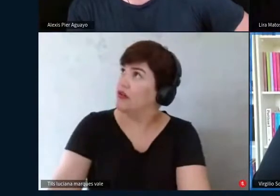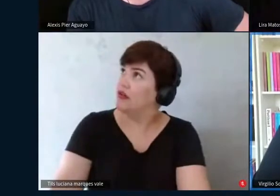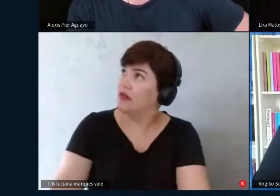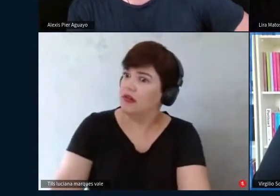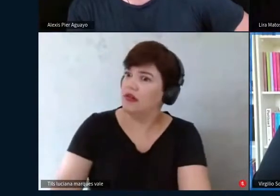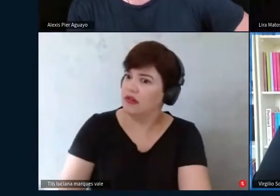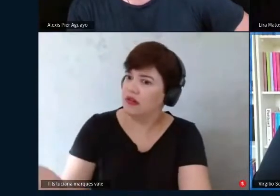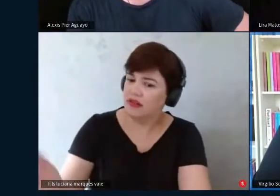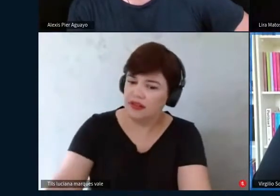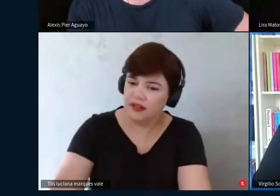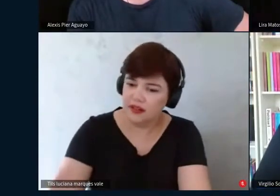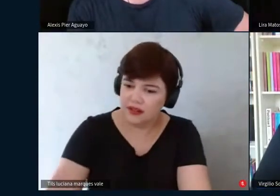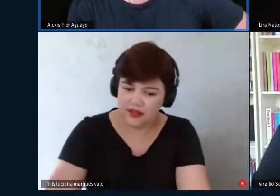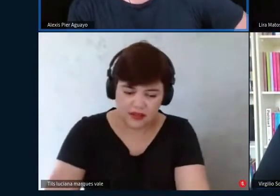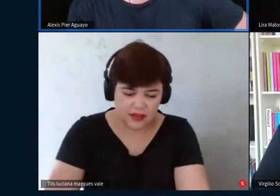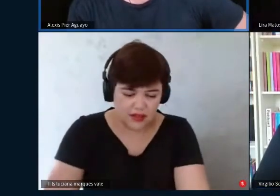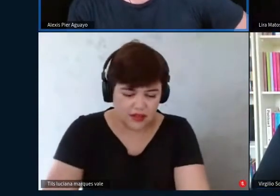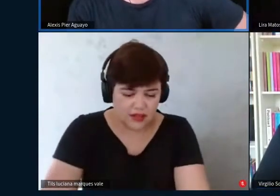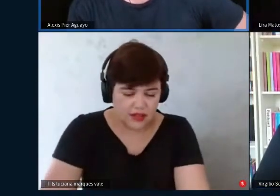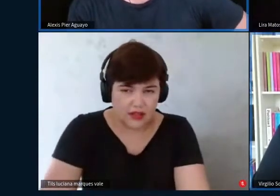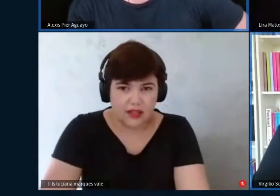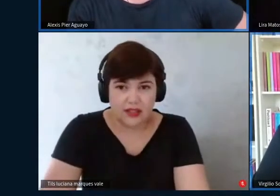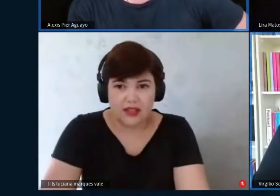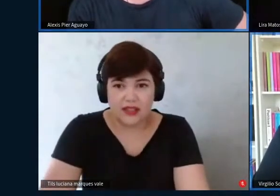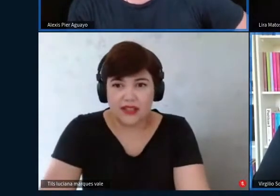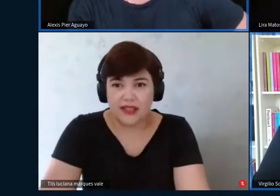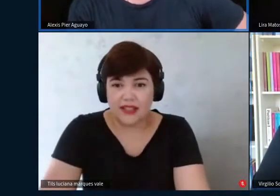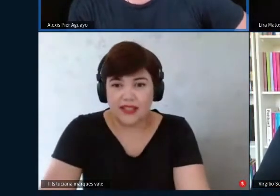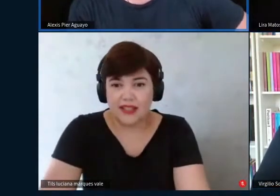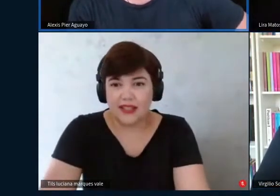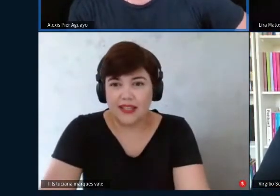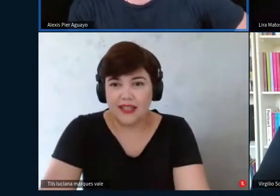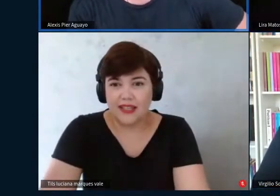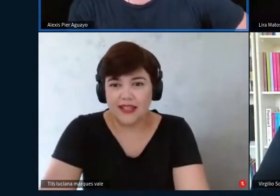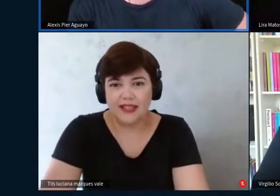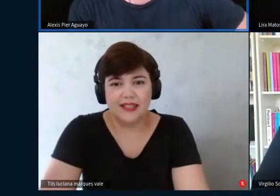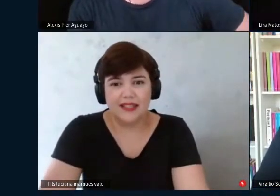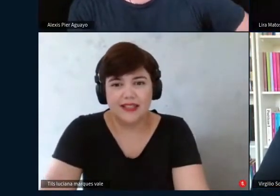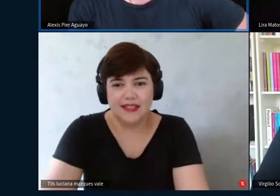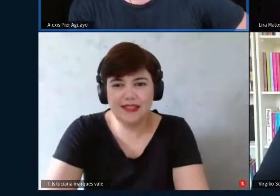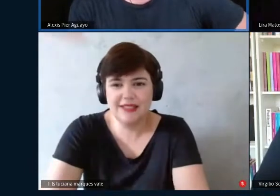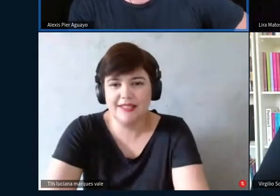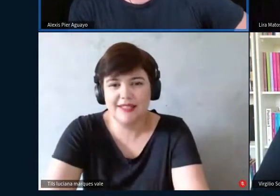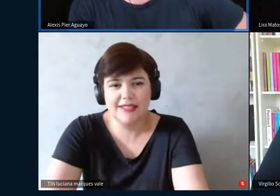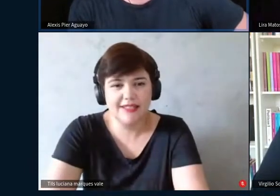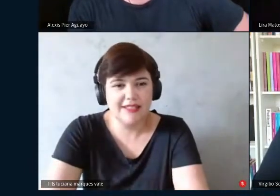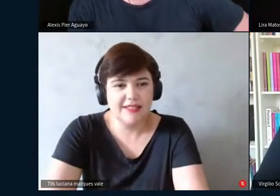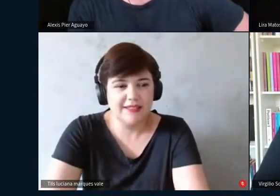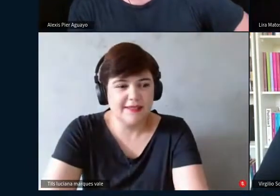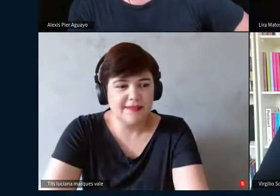É isso aí. Estamos suando mais que cuscuz na panela, velho.